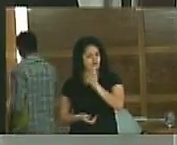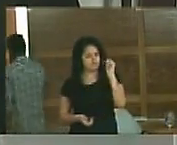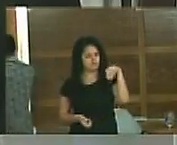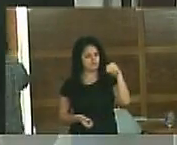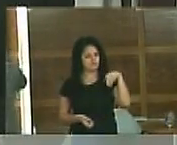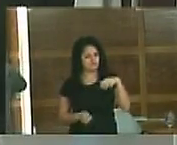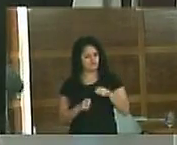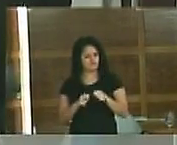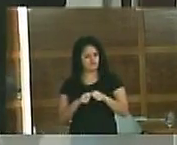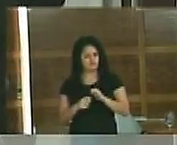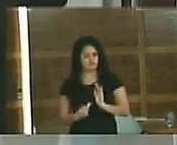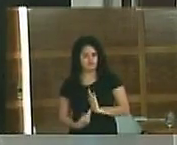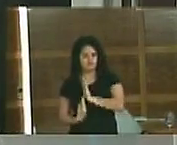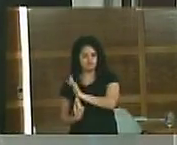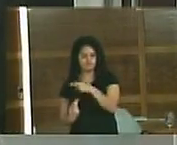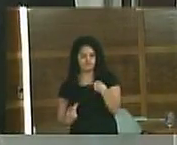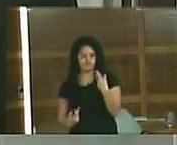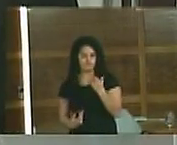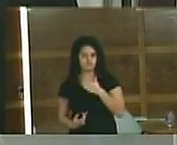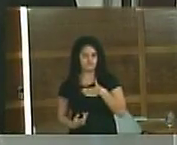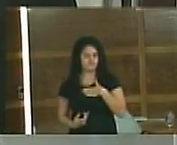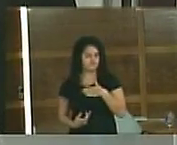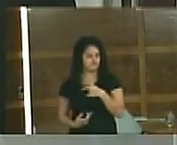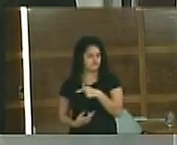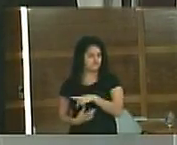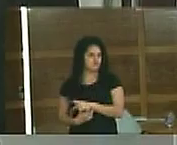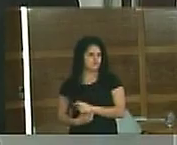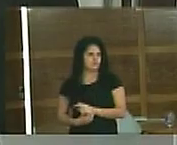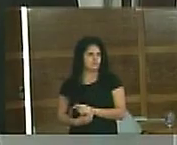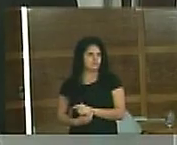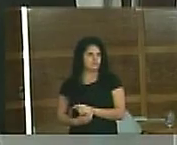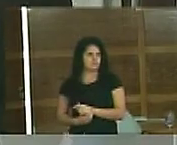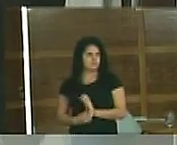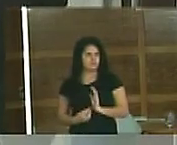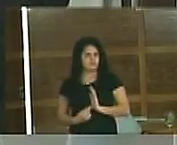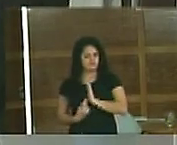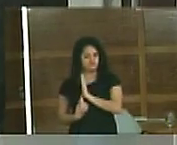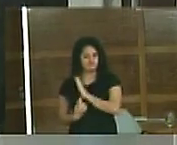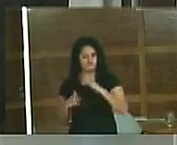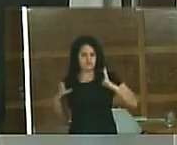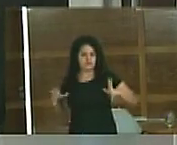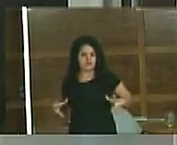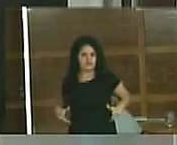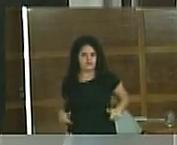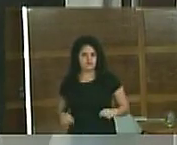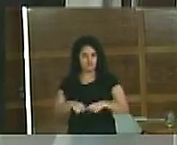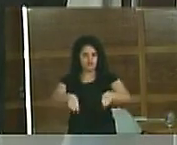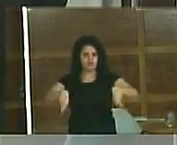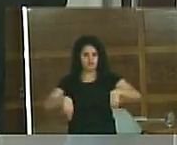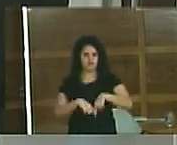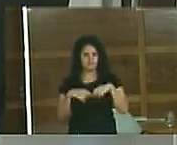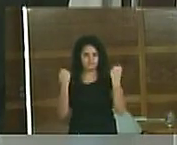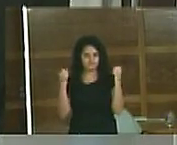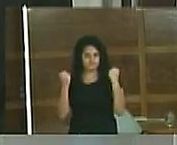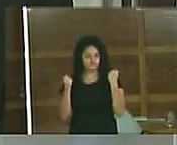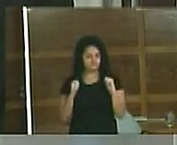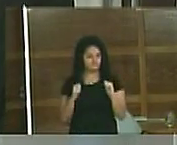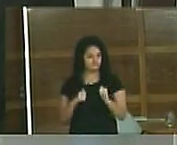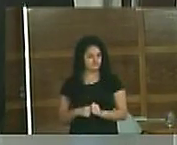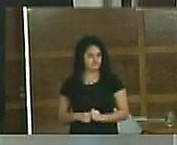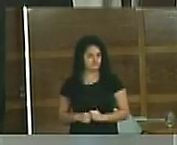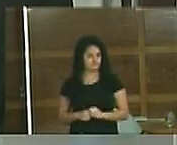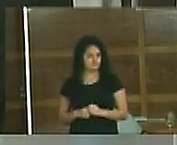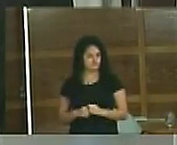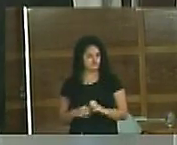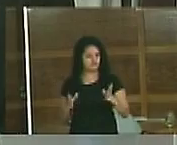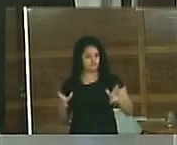Moçoaba. Fez um atendimento nosso lá, né, o Danilo? Atendeu lá na limpeza do campo, lá colocou a patrol para